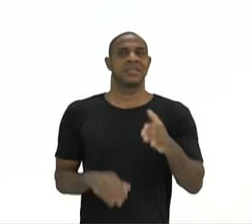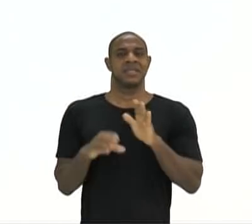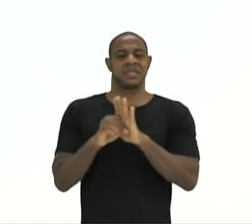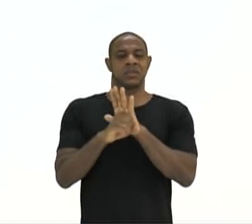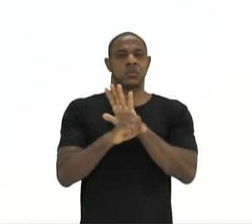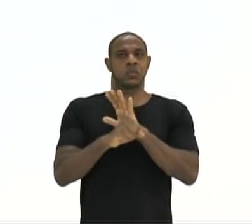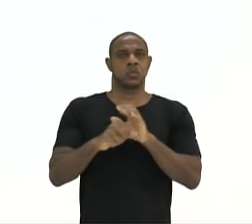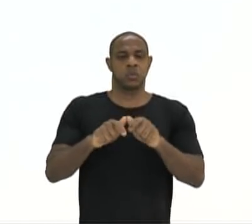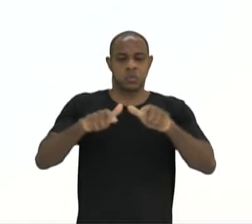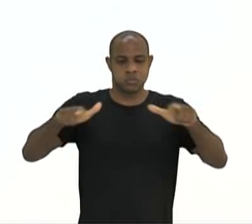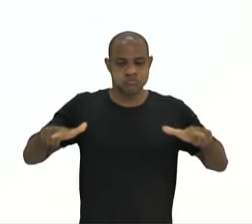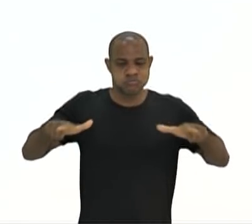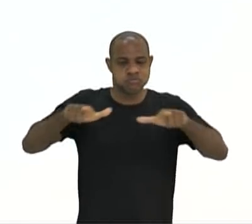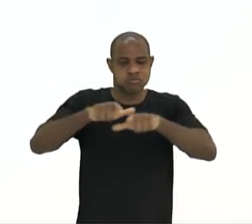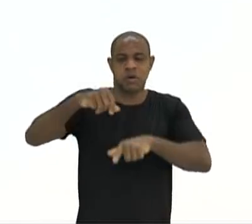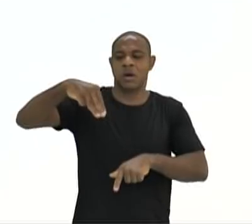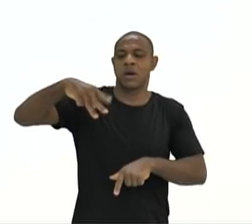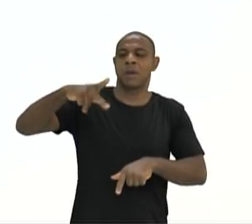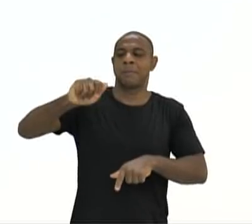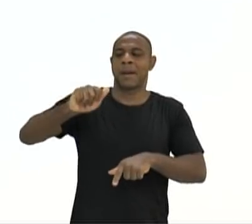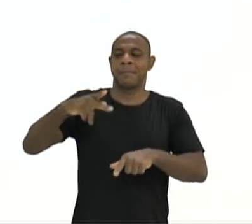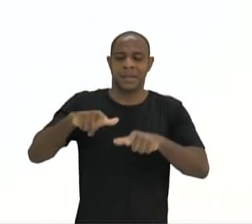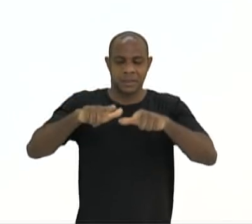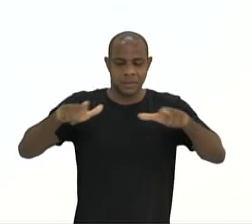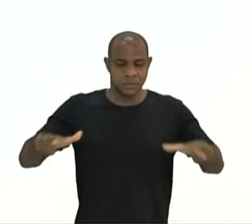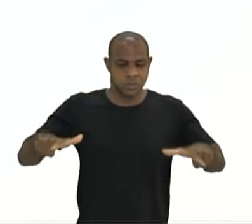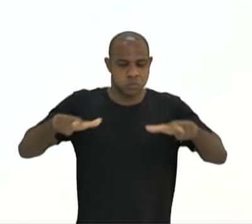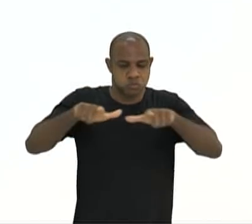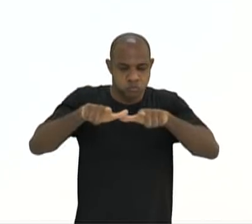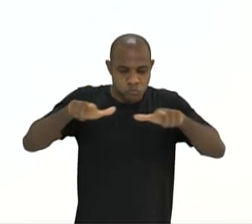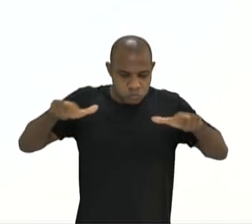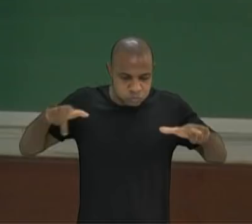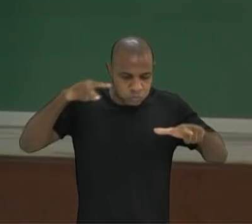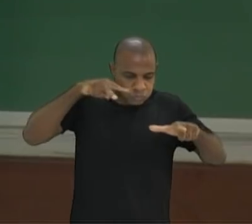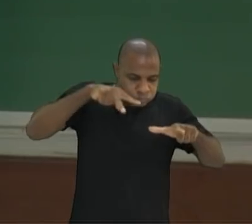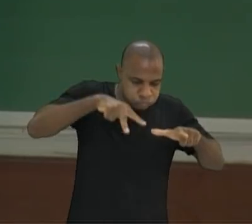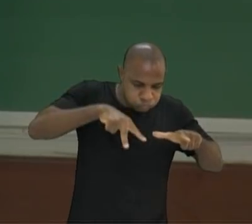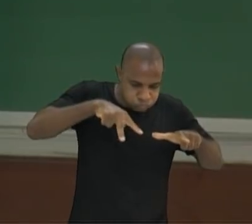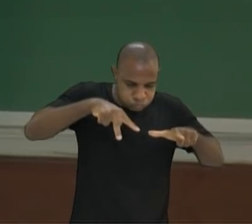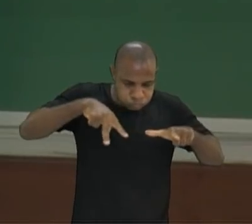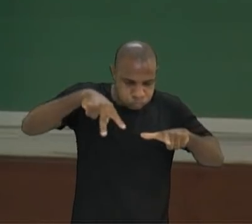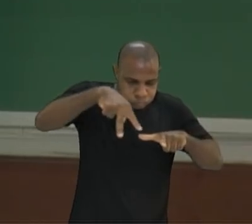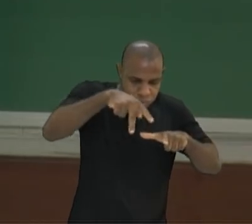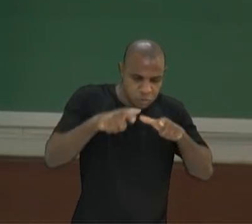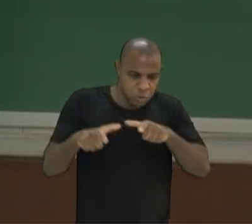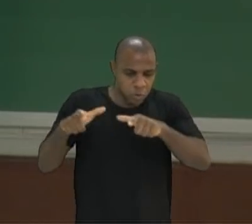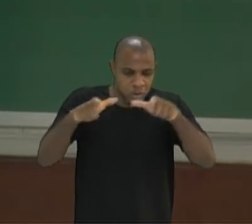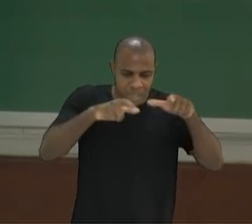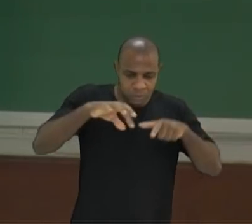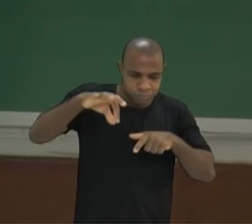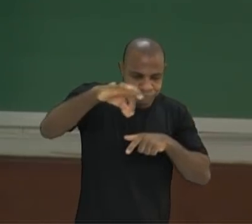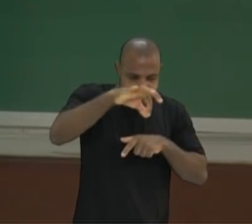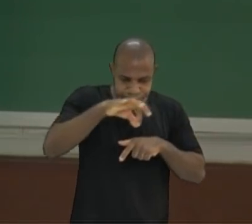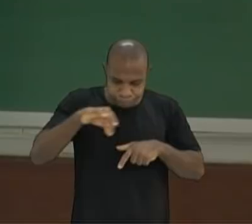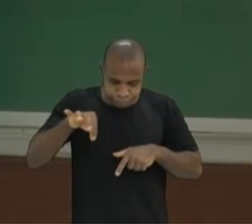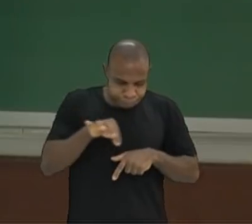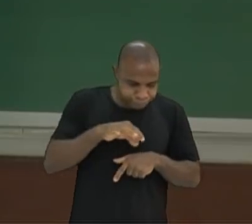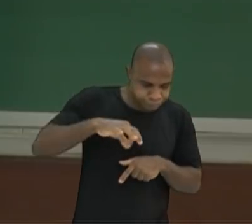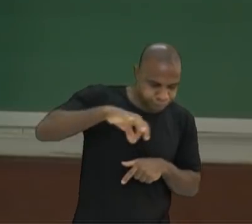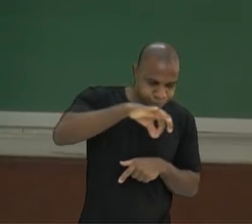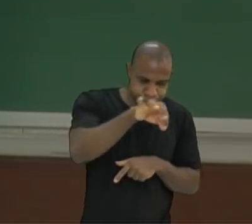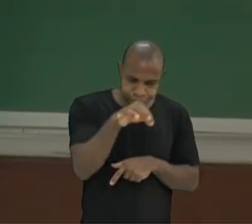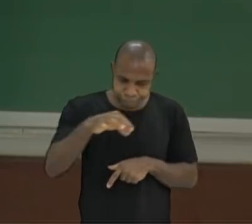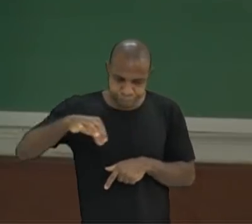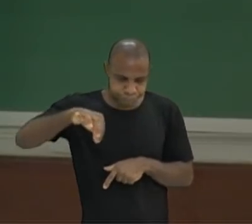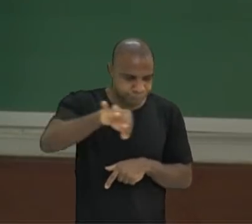Poderia ser qualquer outro aplicativo de navegação, mas se você utiliza isso, significa que você depende, então, do